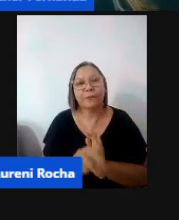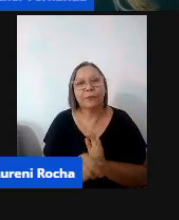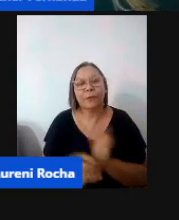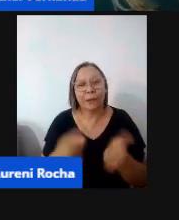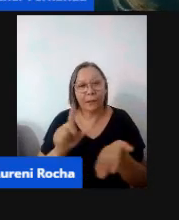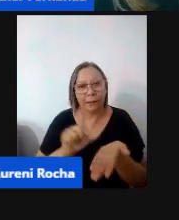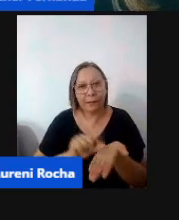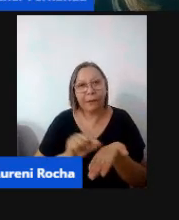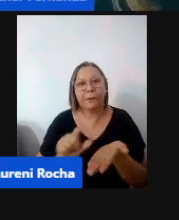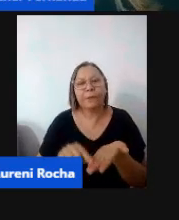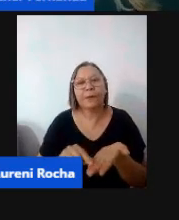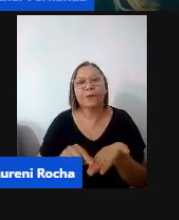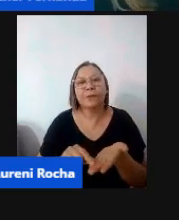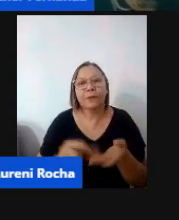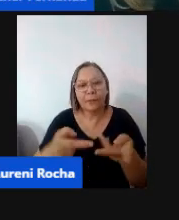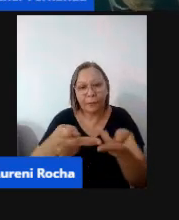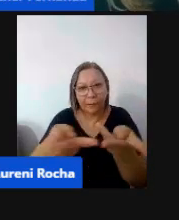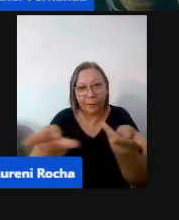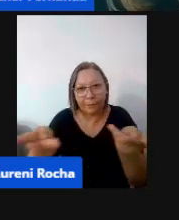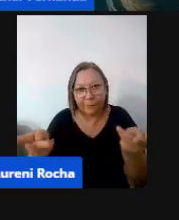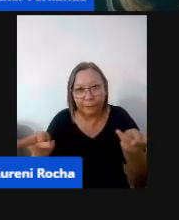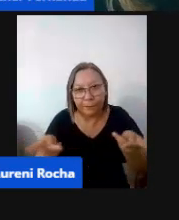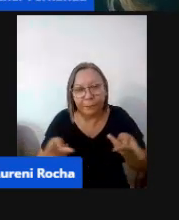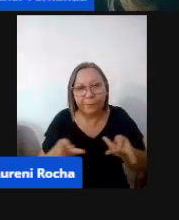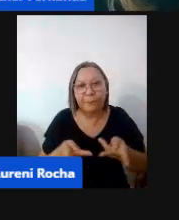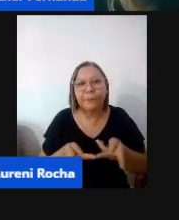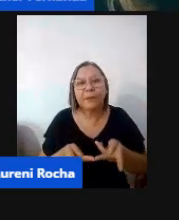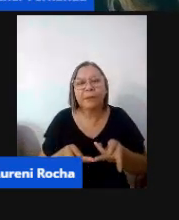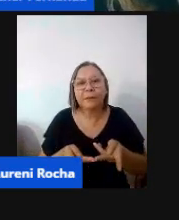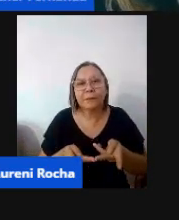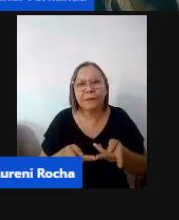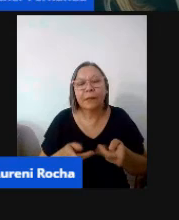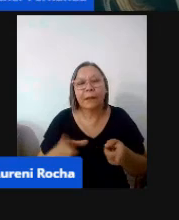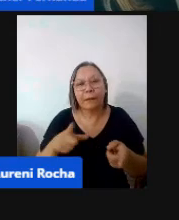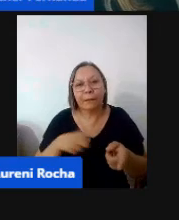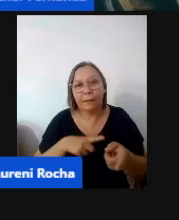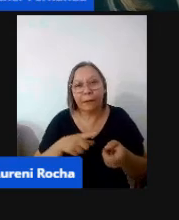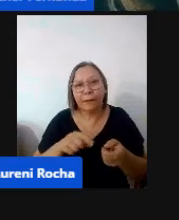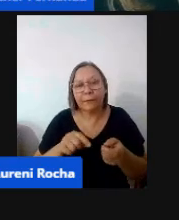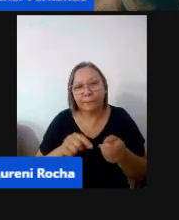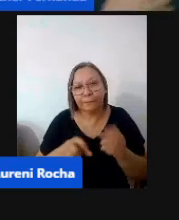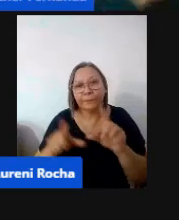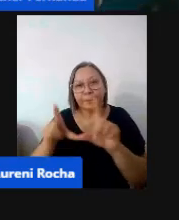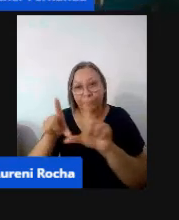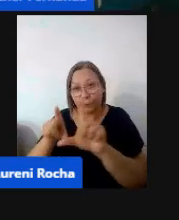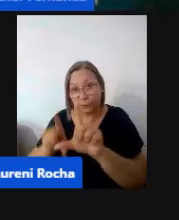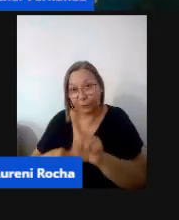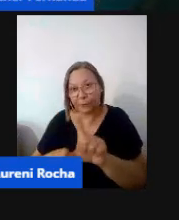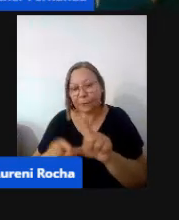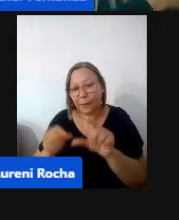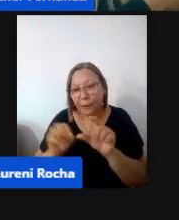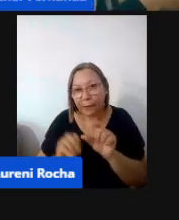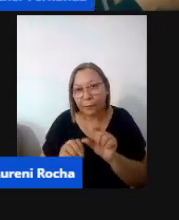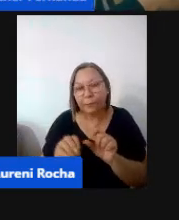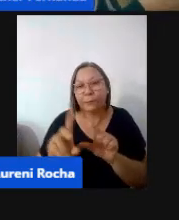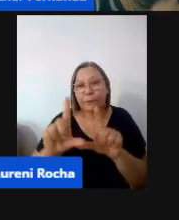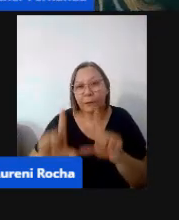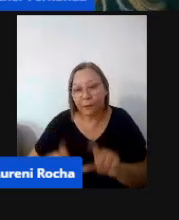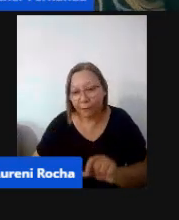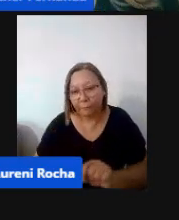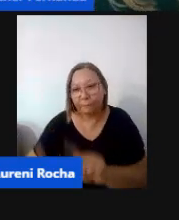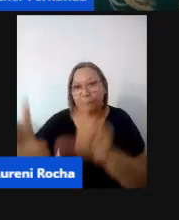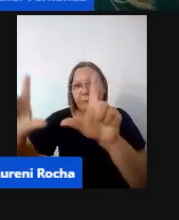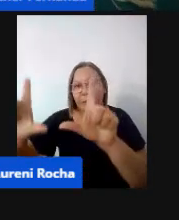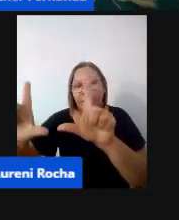pizza aqui. Tem um link para o artigo que fala sobre os hábitos alimentares, né, o impacto, né, nesses hábitos alimentares